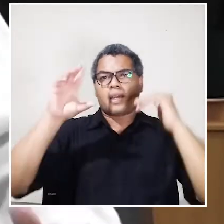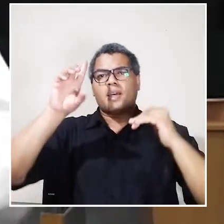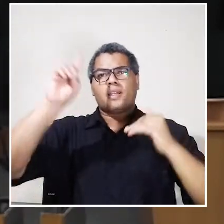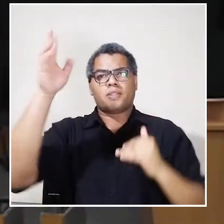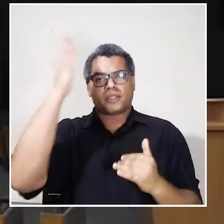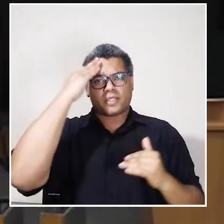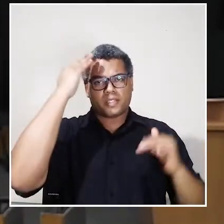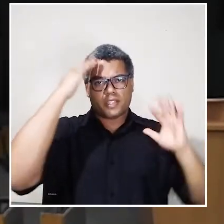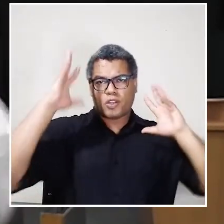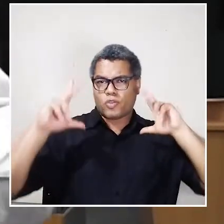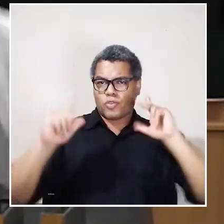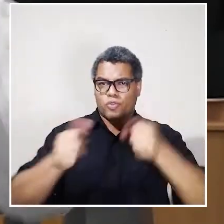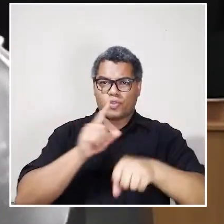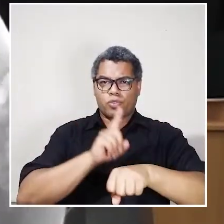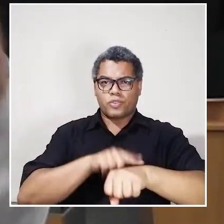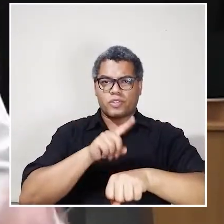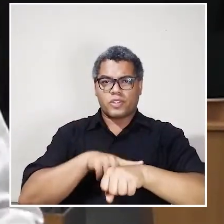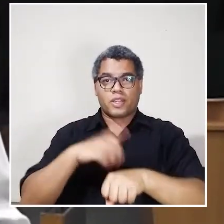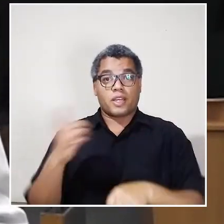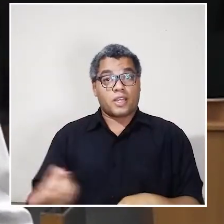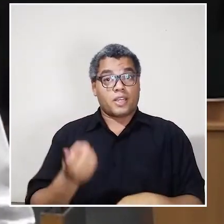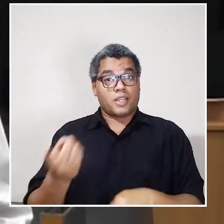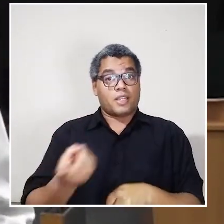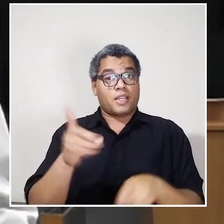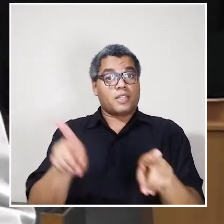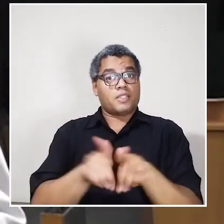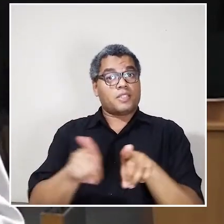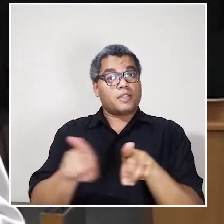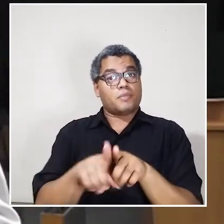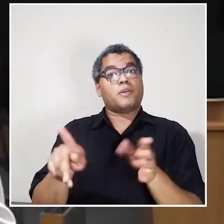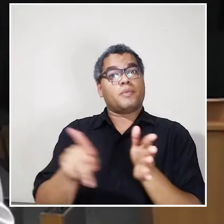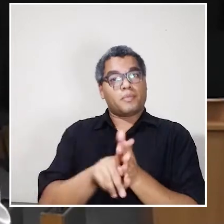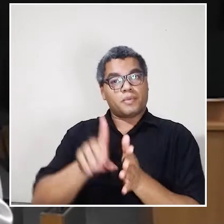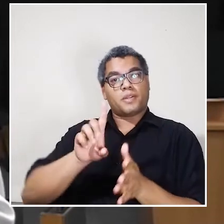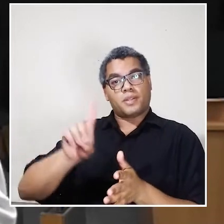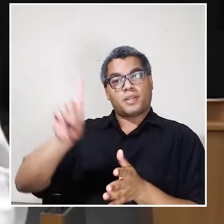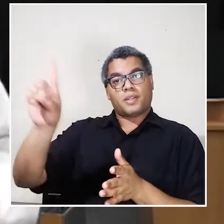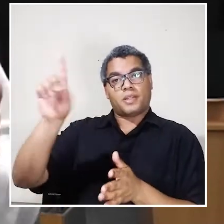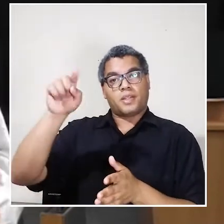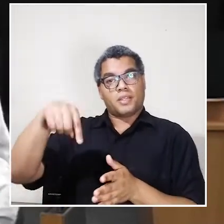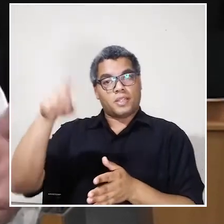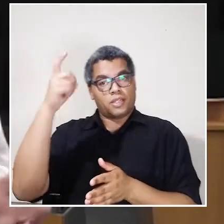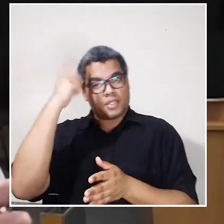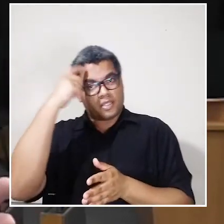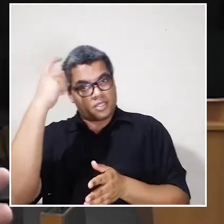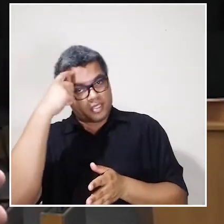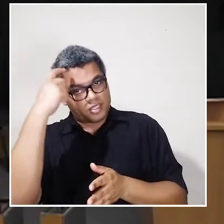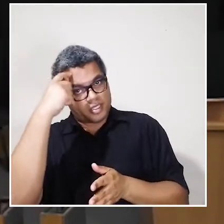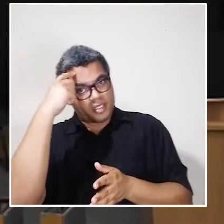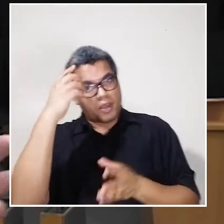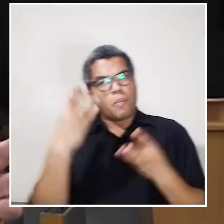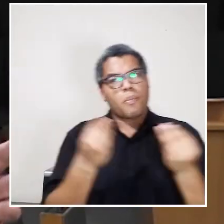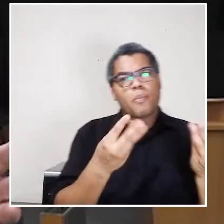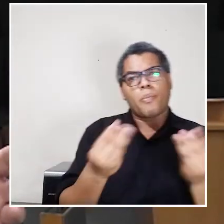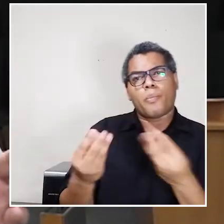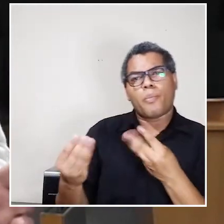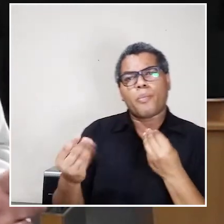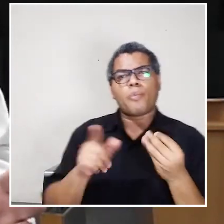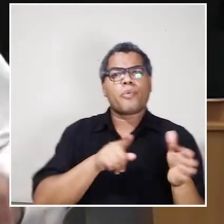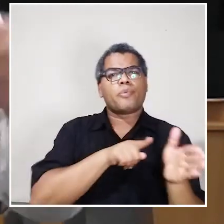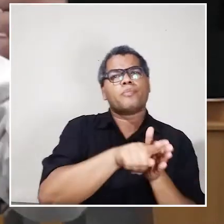que sabe todos os tempos e a eternidade também a Ele pertence. Nesses dias pandêmicos, muitos